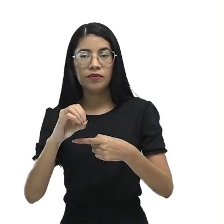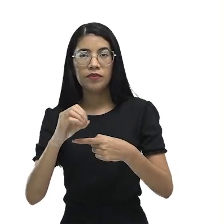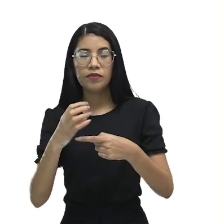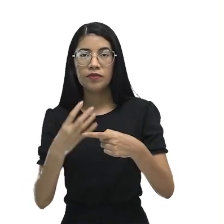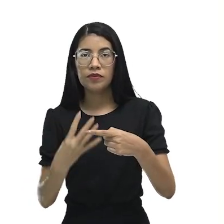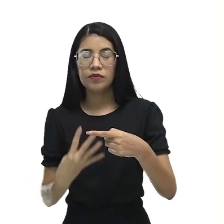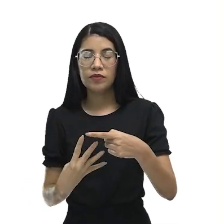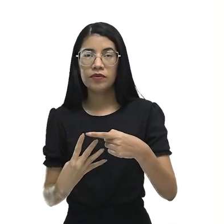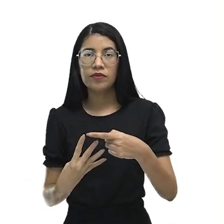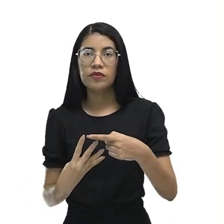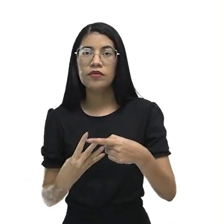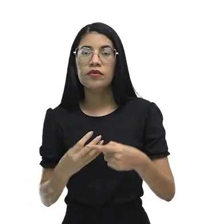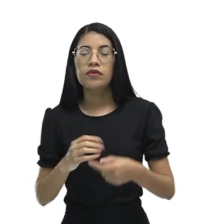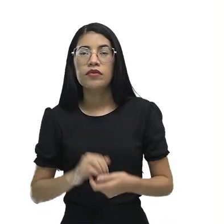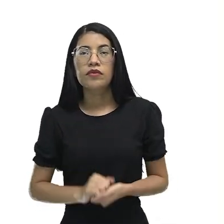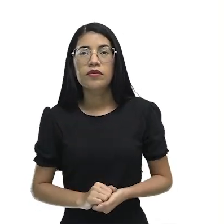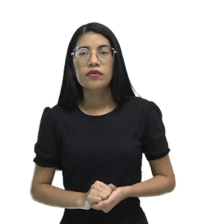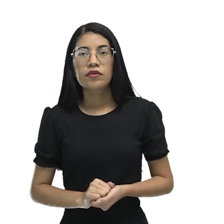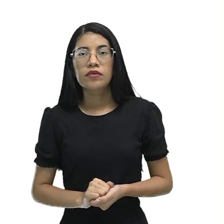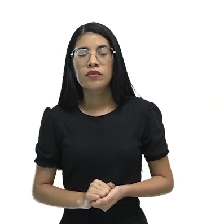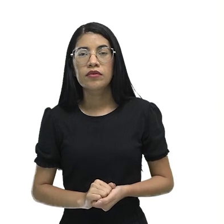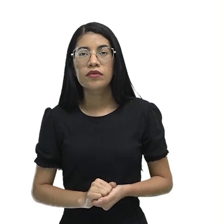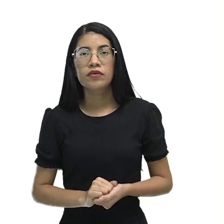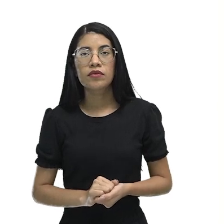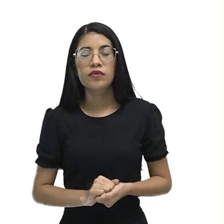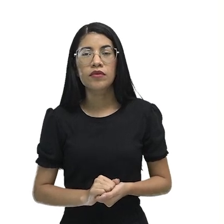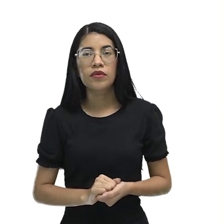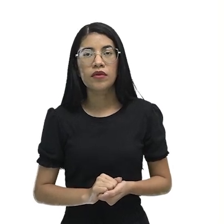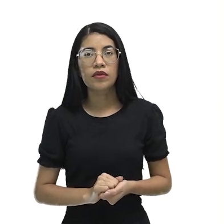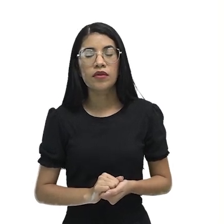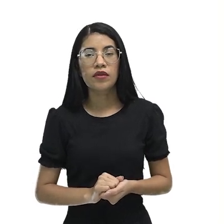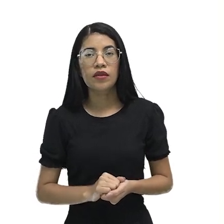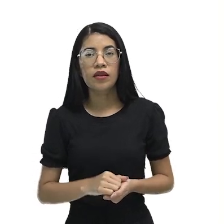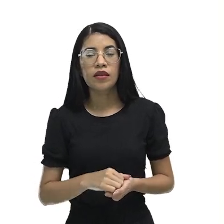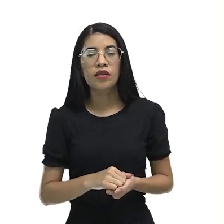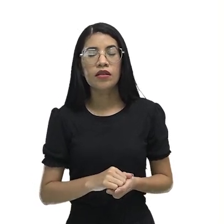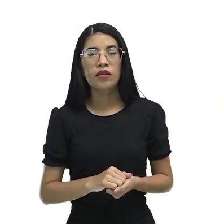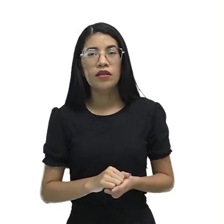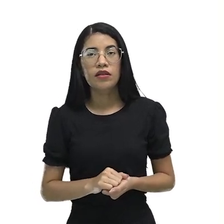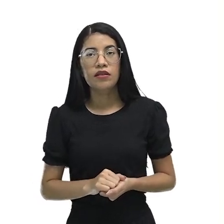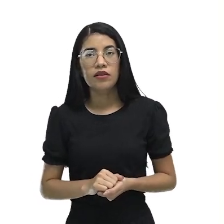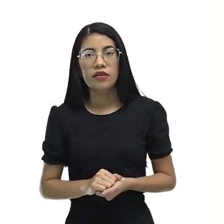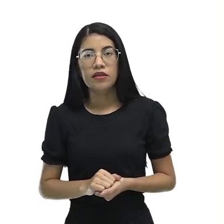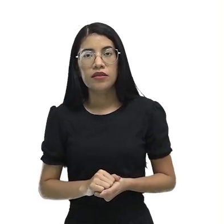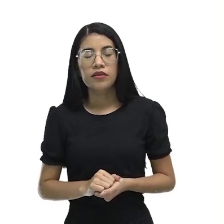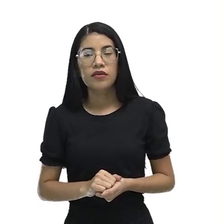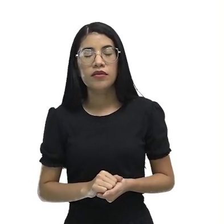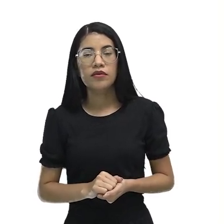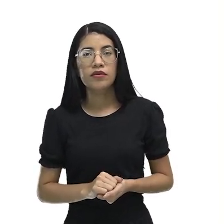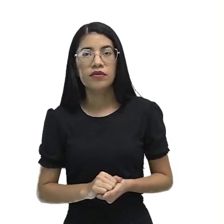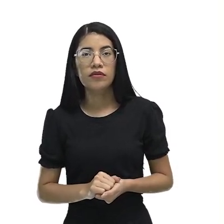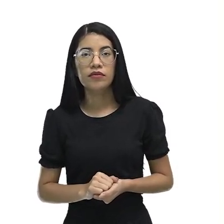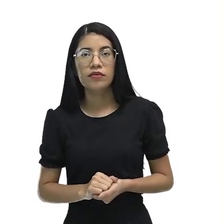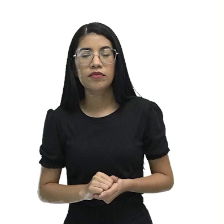dividido por 4. Metade de 90 é 45, metade de 45 é